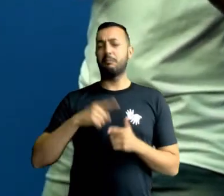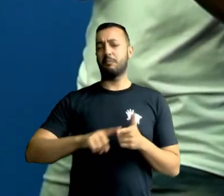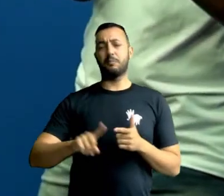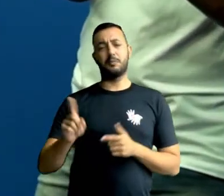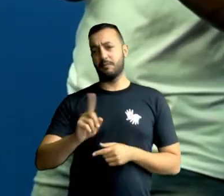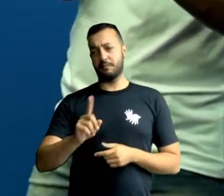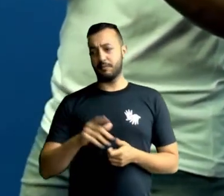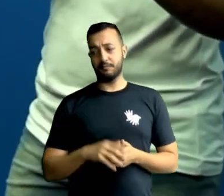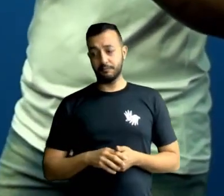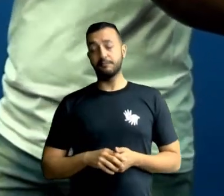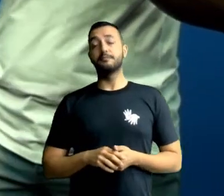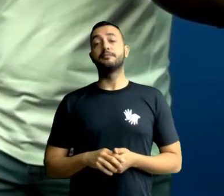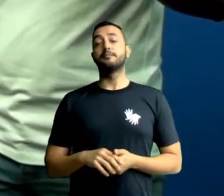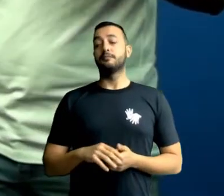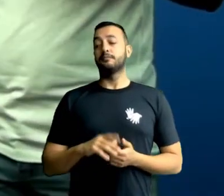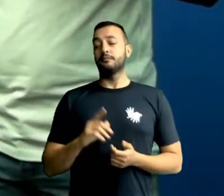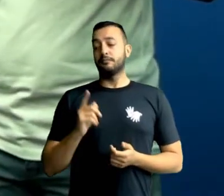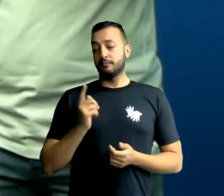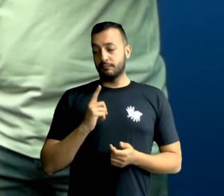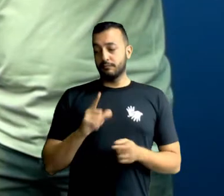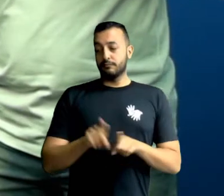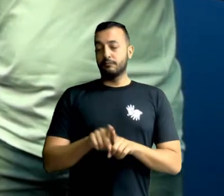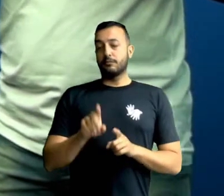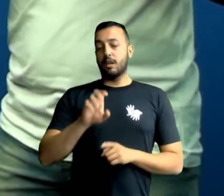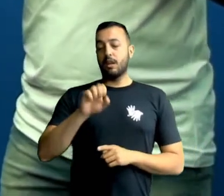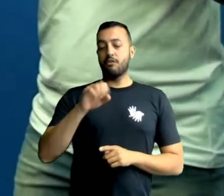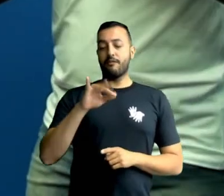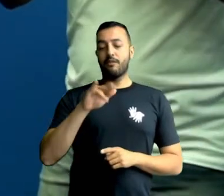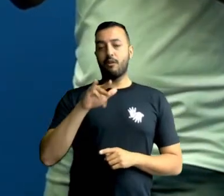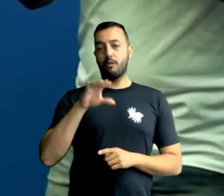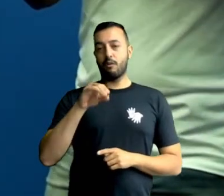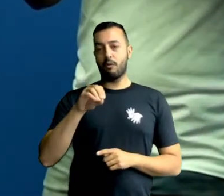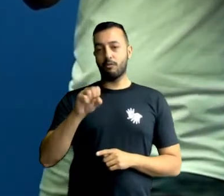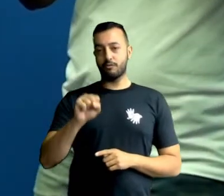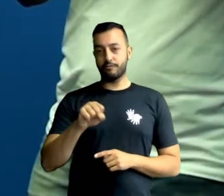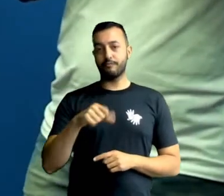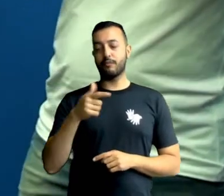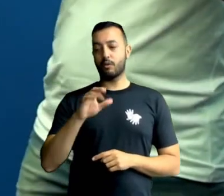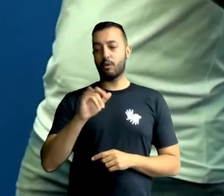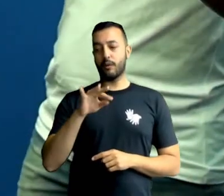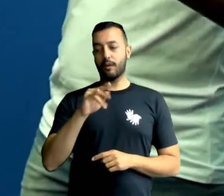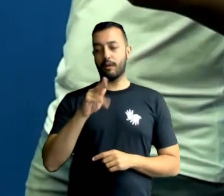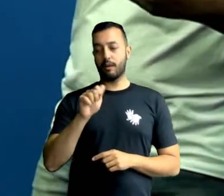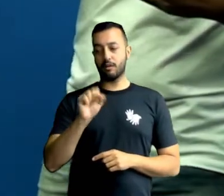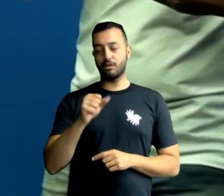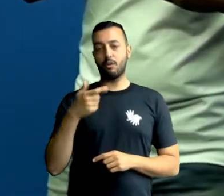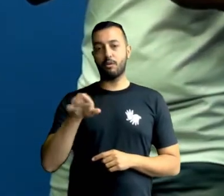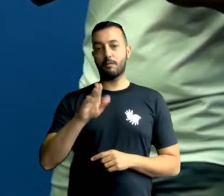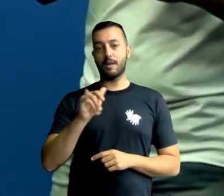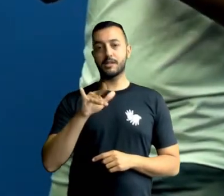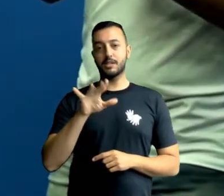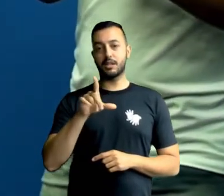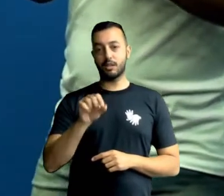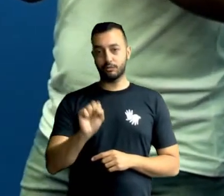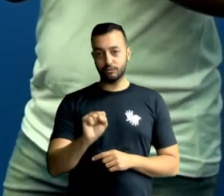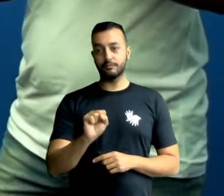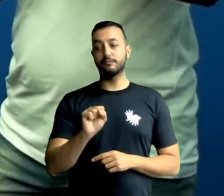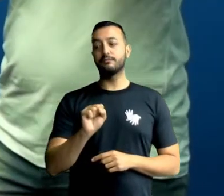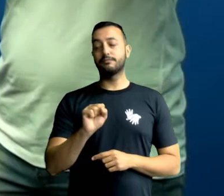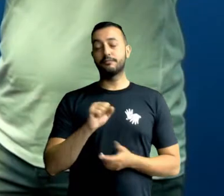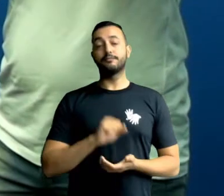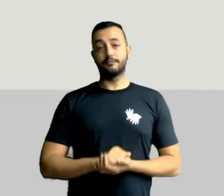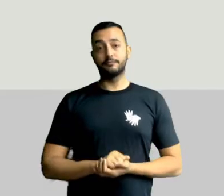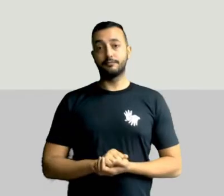esquenta com isso. Nós temos estafilococos, temos espiroquetas, bacilos,